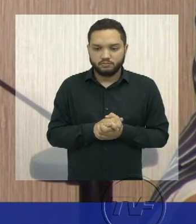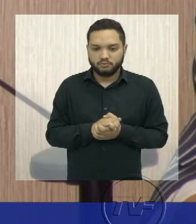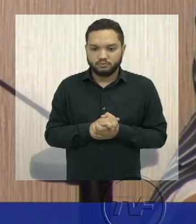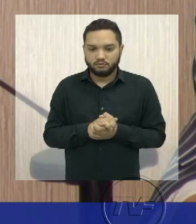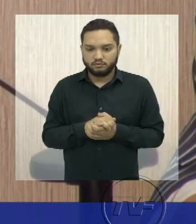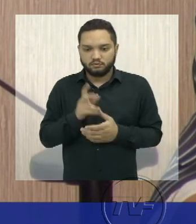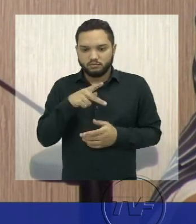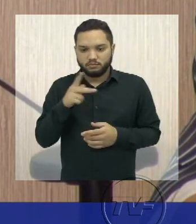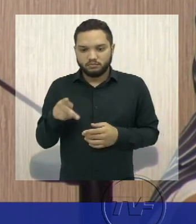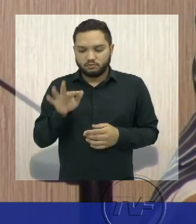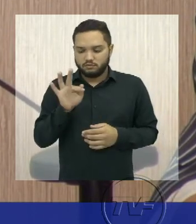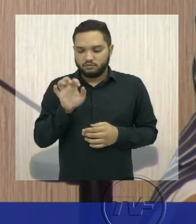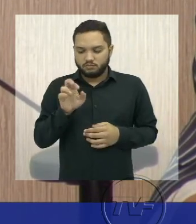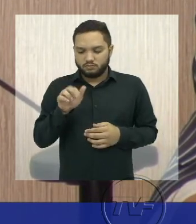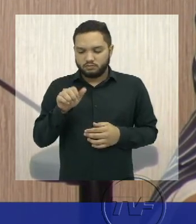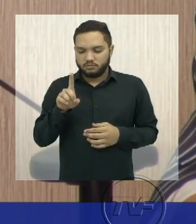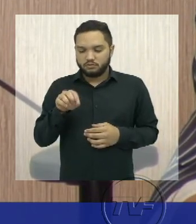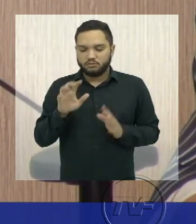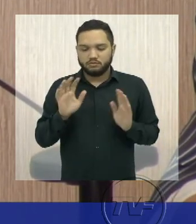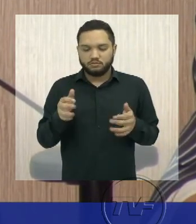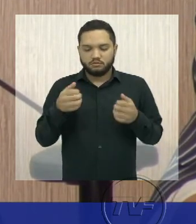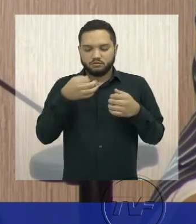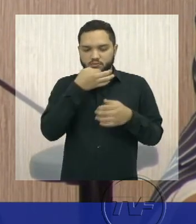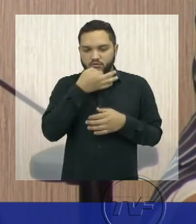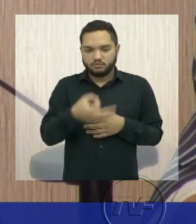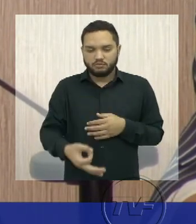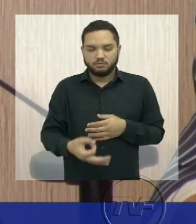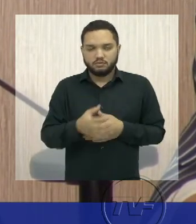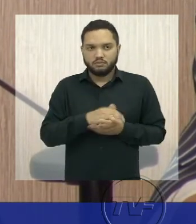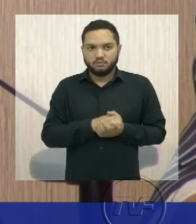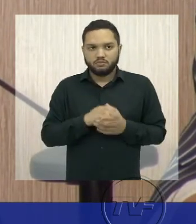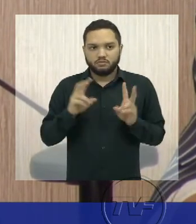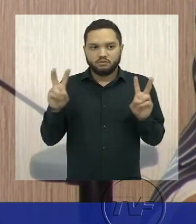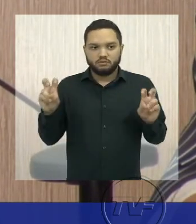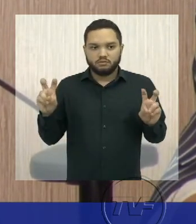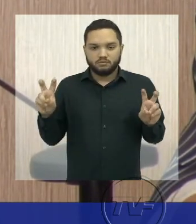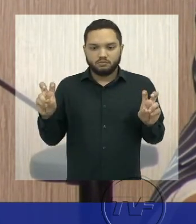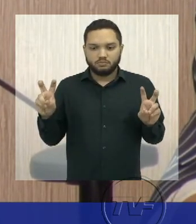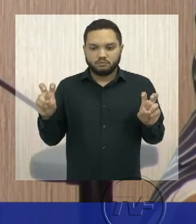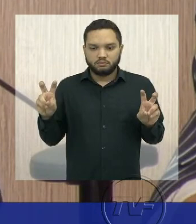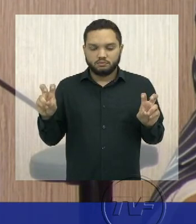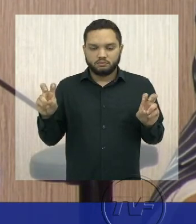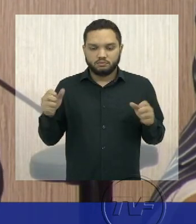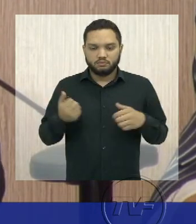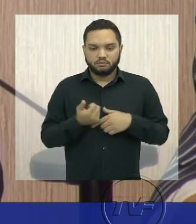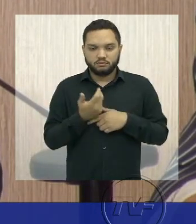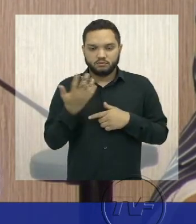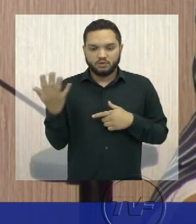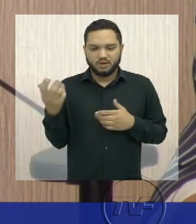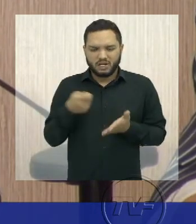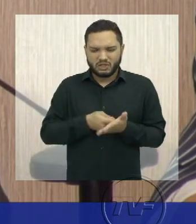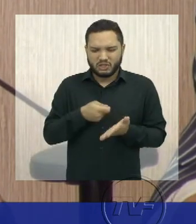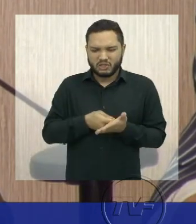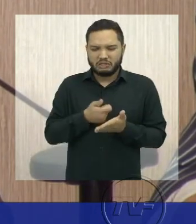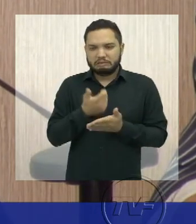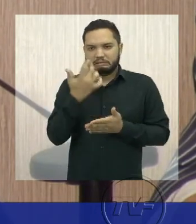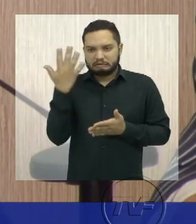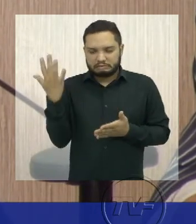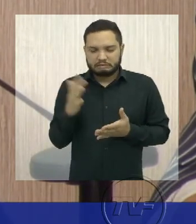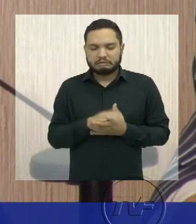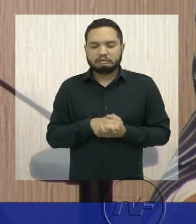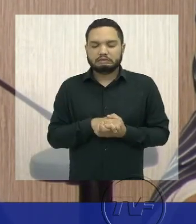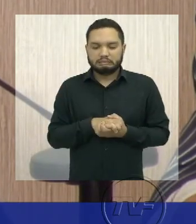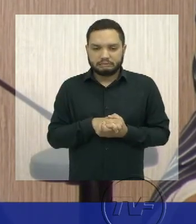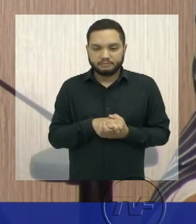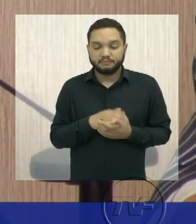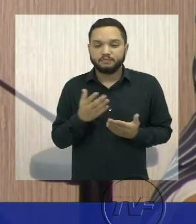O professor Fernando Pinto fez o comentário sobre a quantidade de exigências, né? Eu entendo que